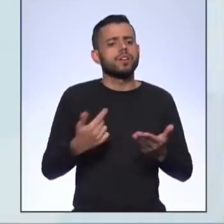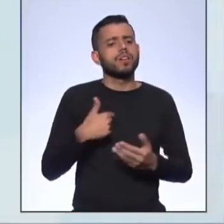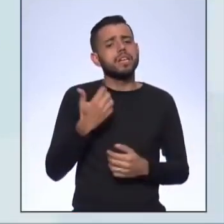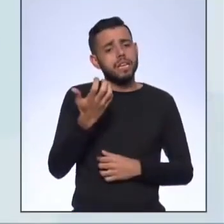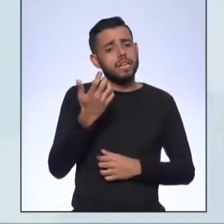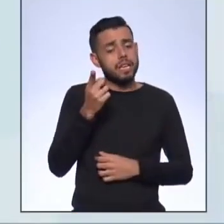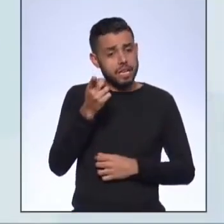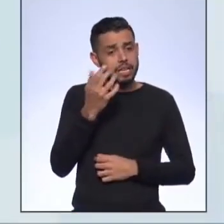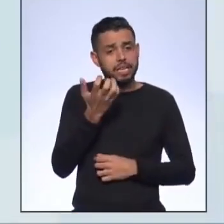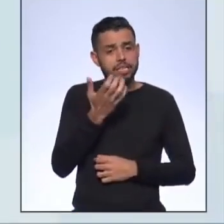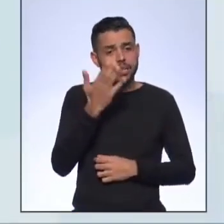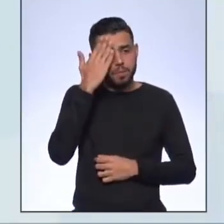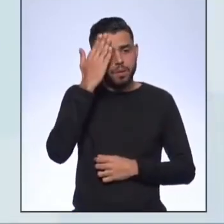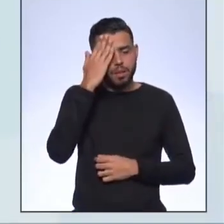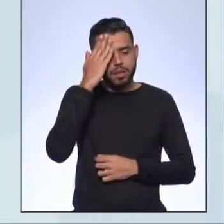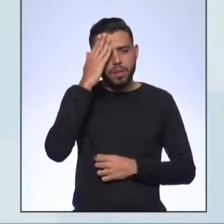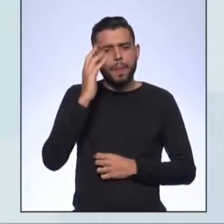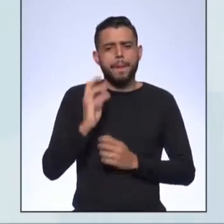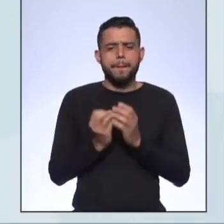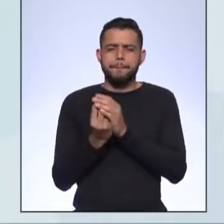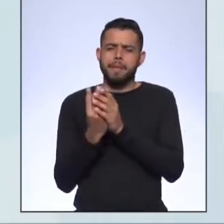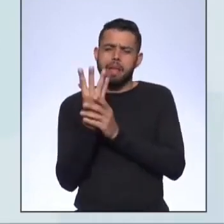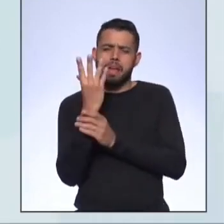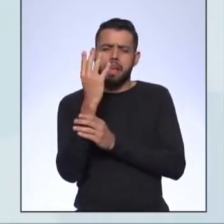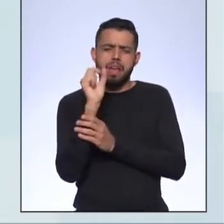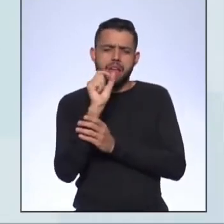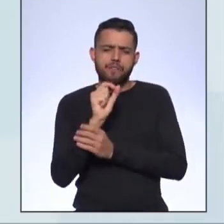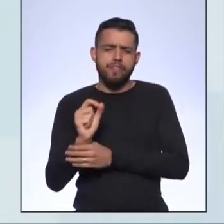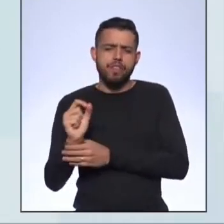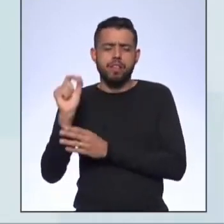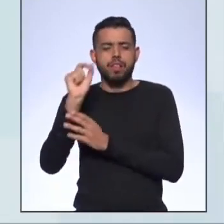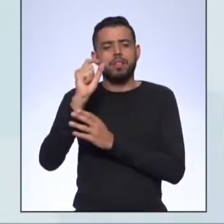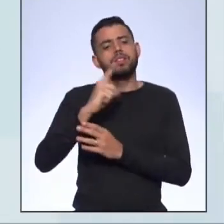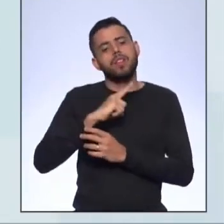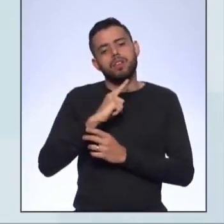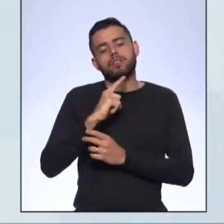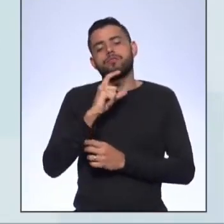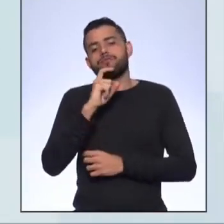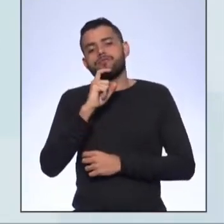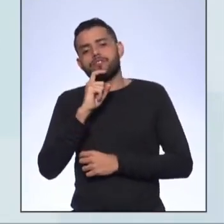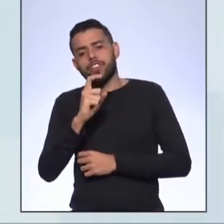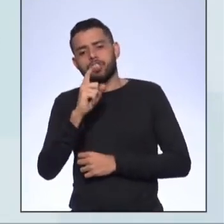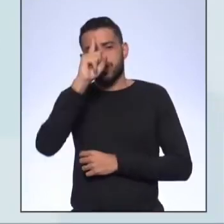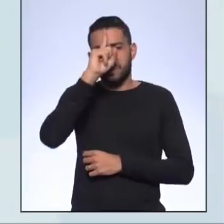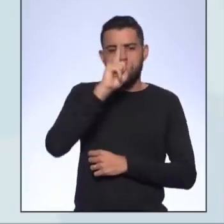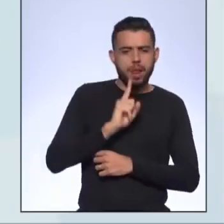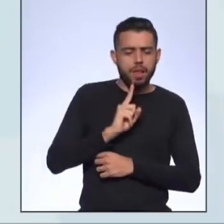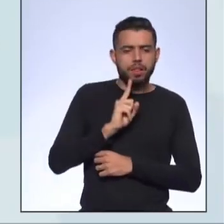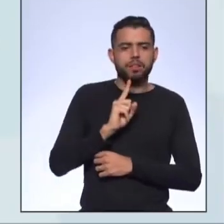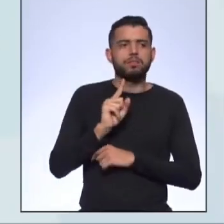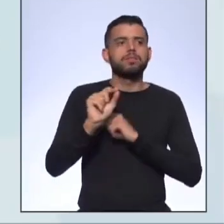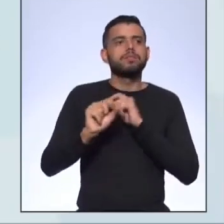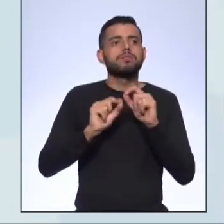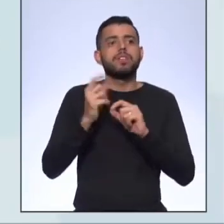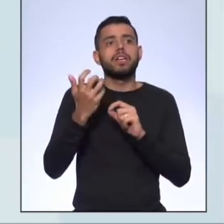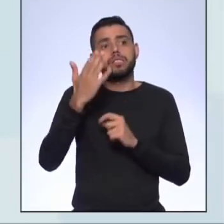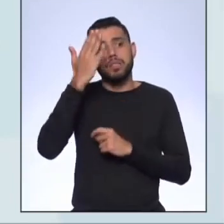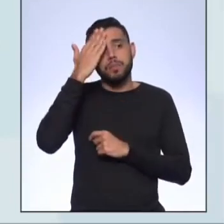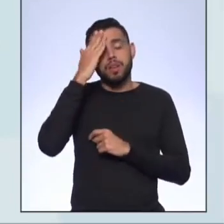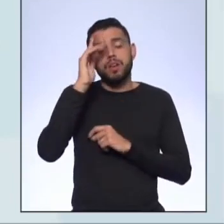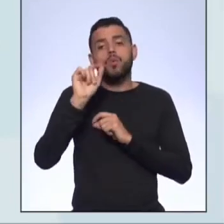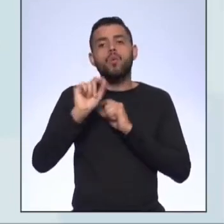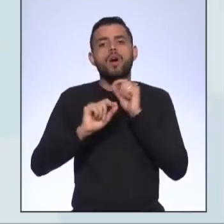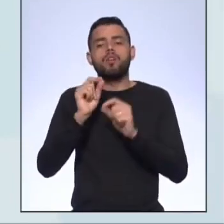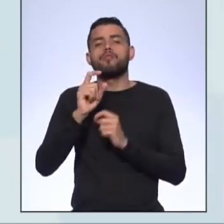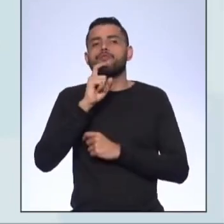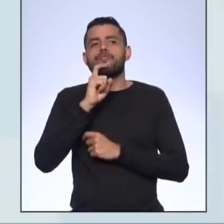heterozigoto, então produz vagens com sementes amarelas e com sementes verdes. Então ele quer saber quem produz com semente amarela e